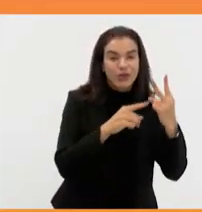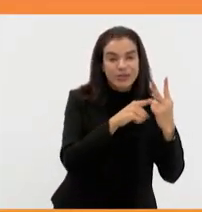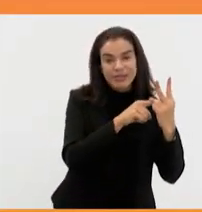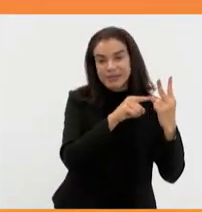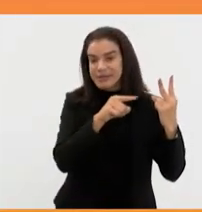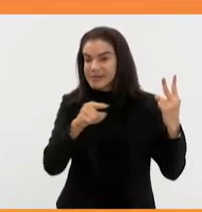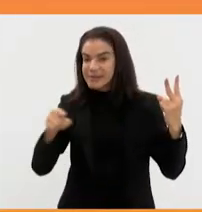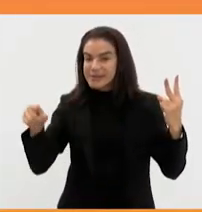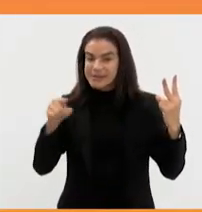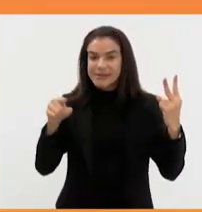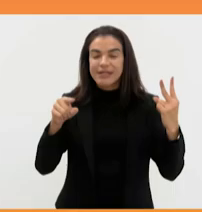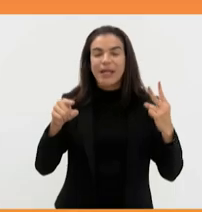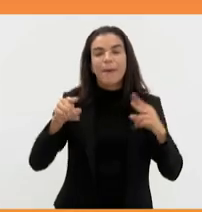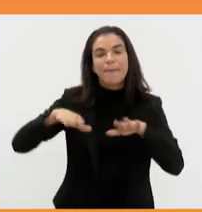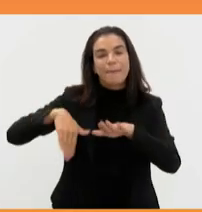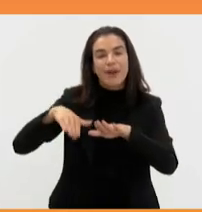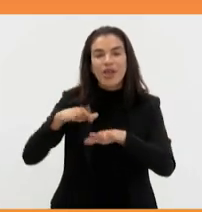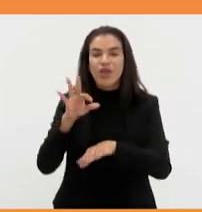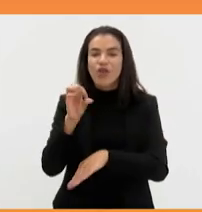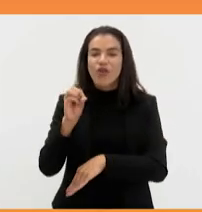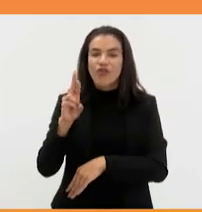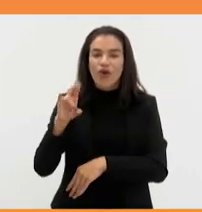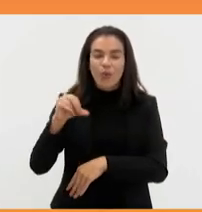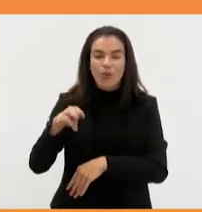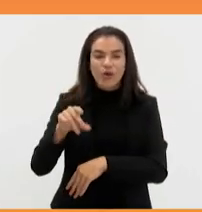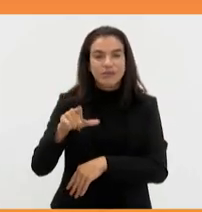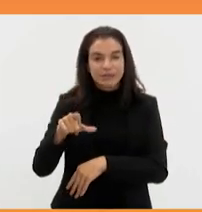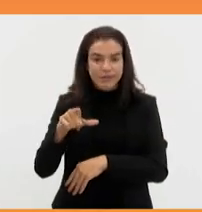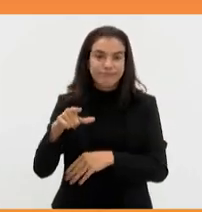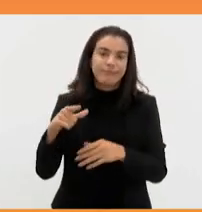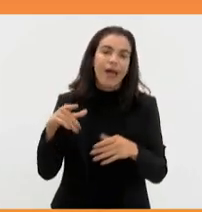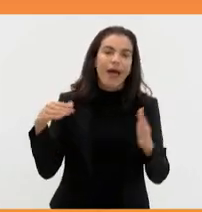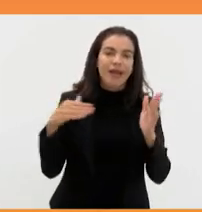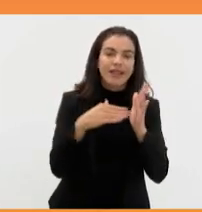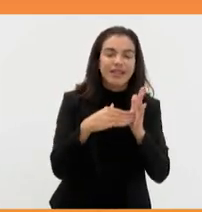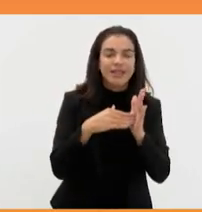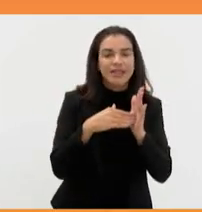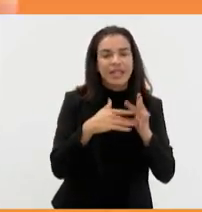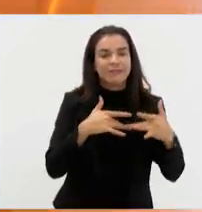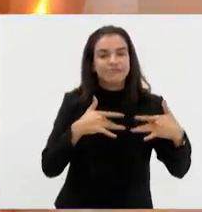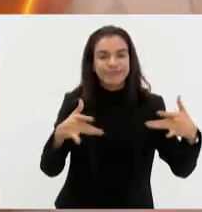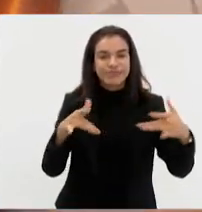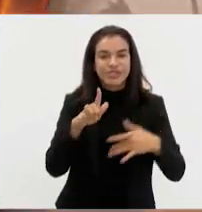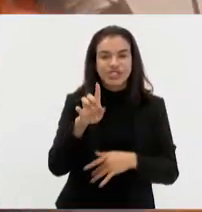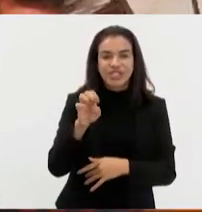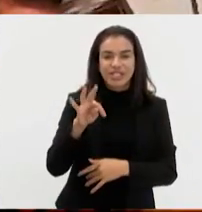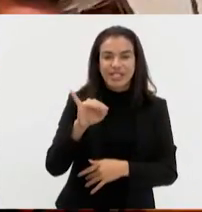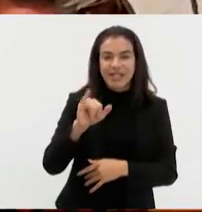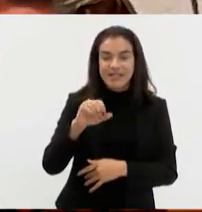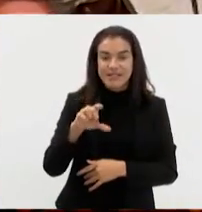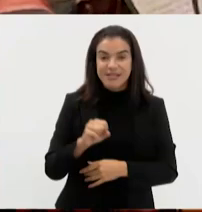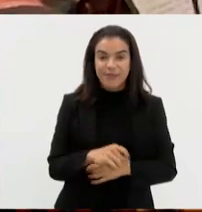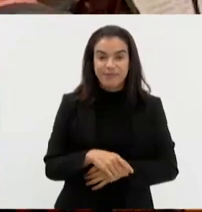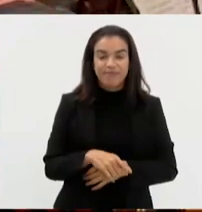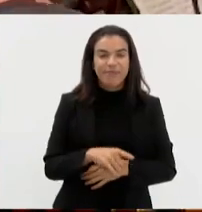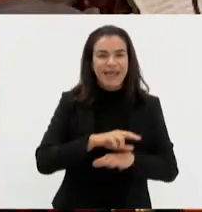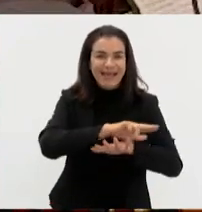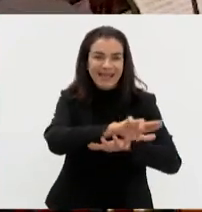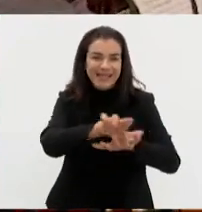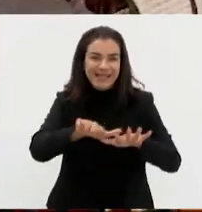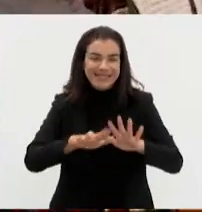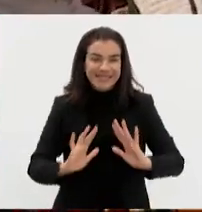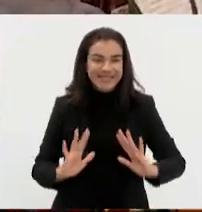15 até a estação Praia Formosa, está operando até o Terminal Gentileza. A série Celebrações abre